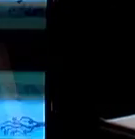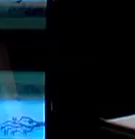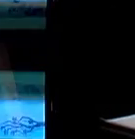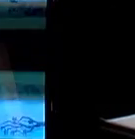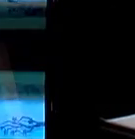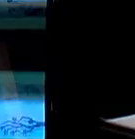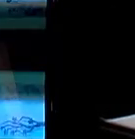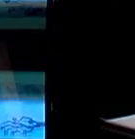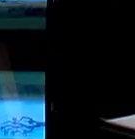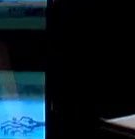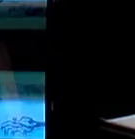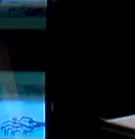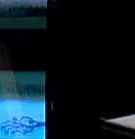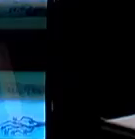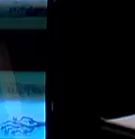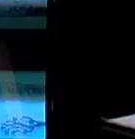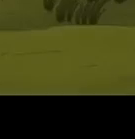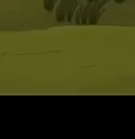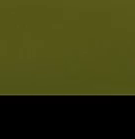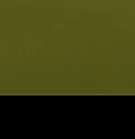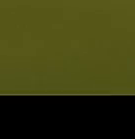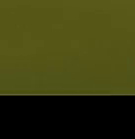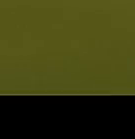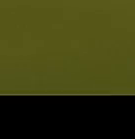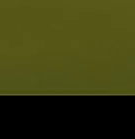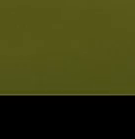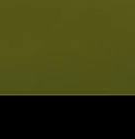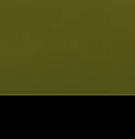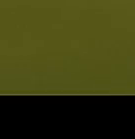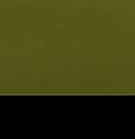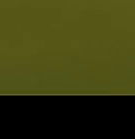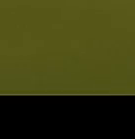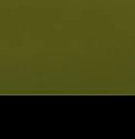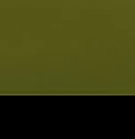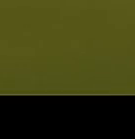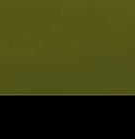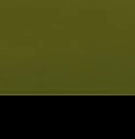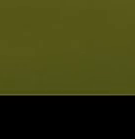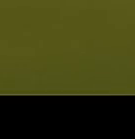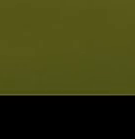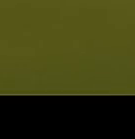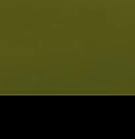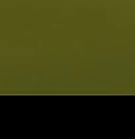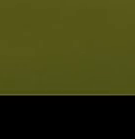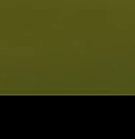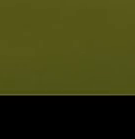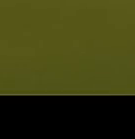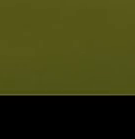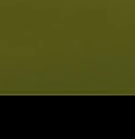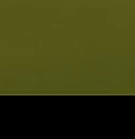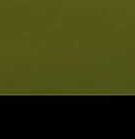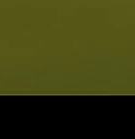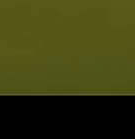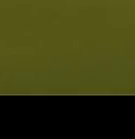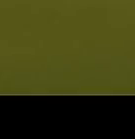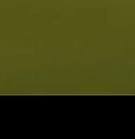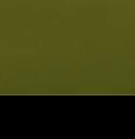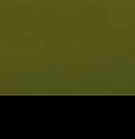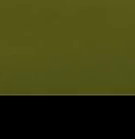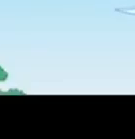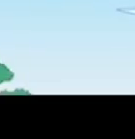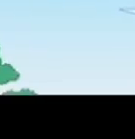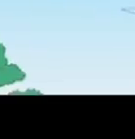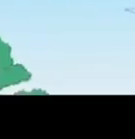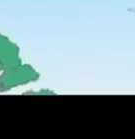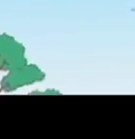nós vamos visitar? Que lugar nós vamos conhecer?